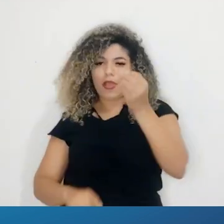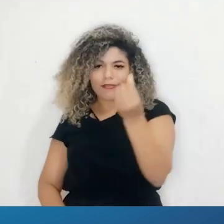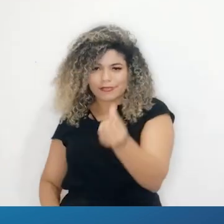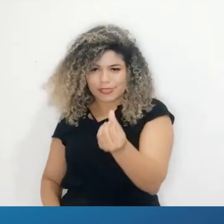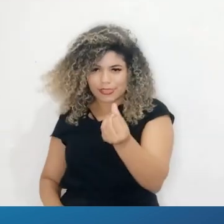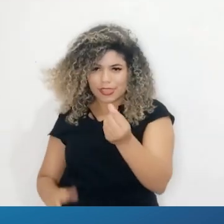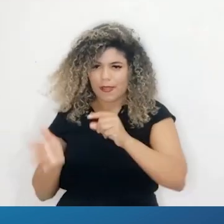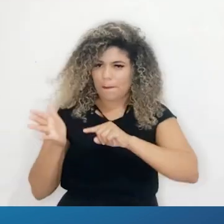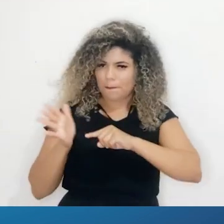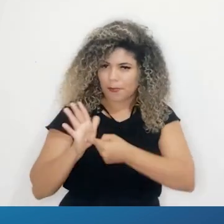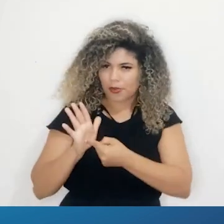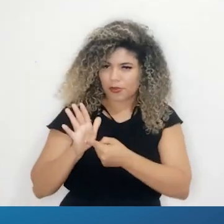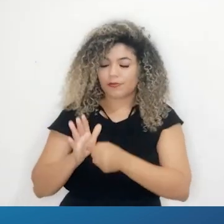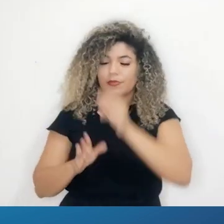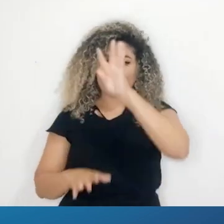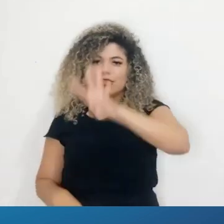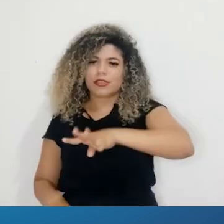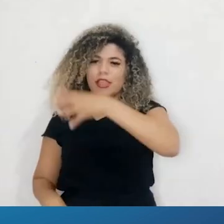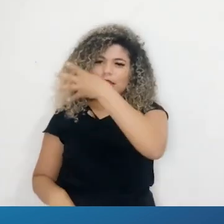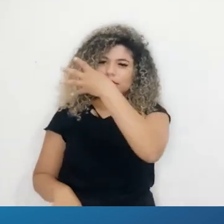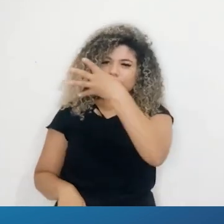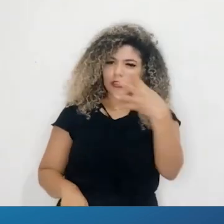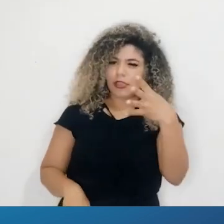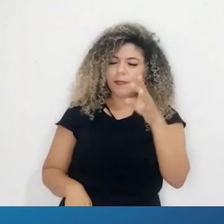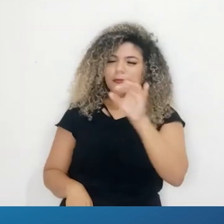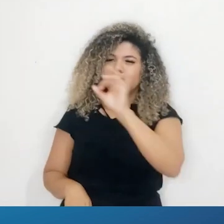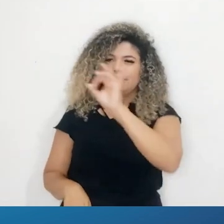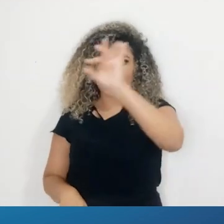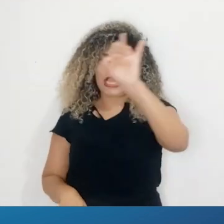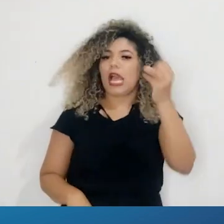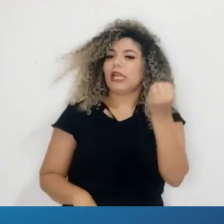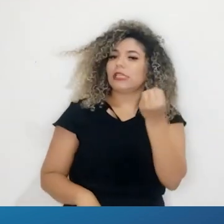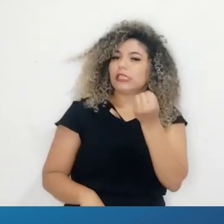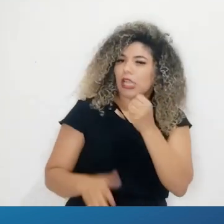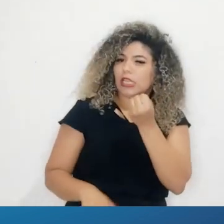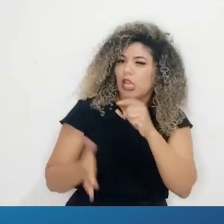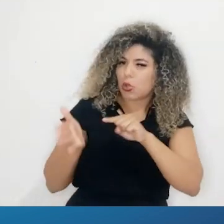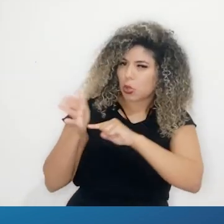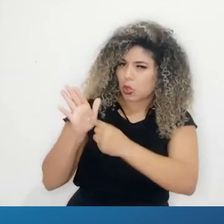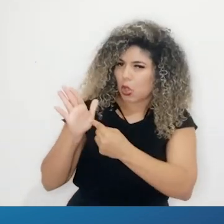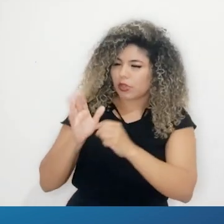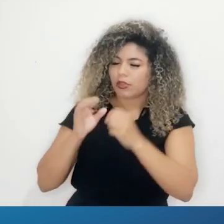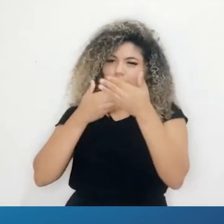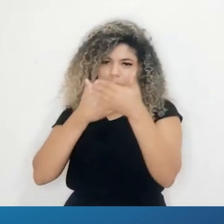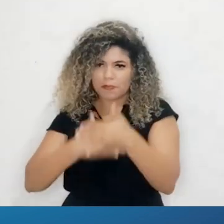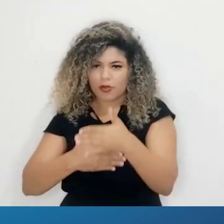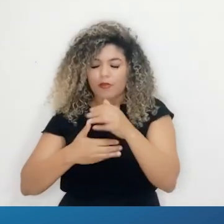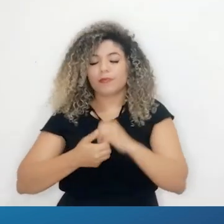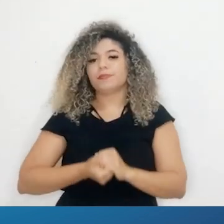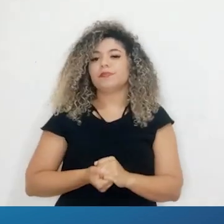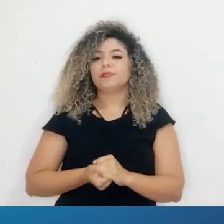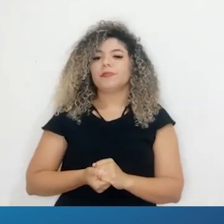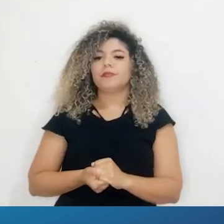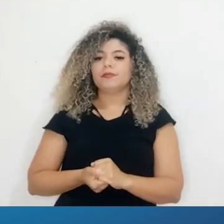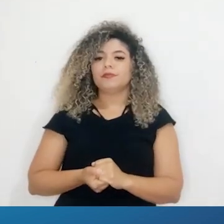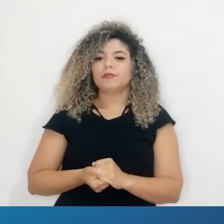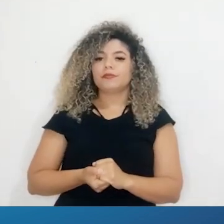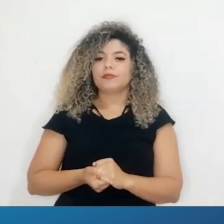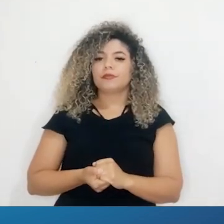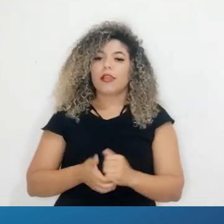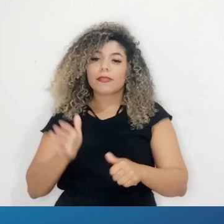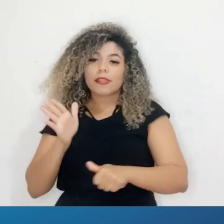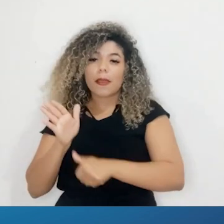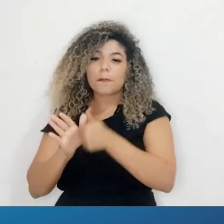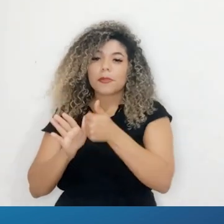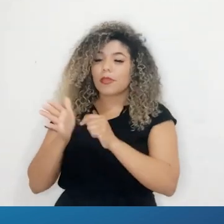se na tabela estão dispostas as notas que cada aluno tirou em cada prova então temos o seguinte na